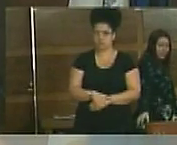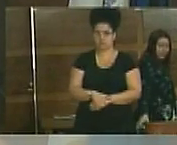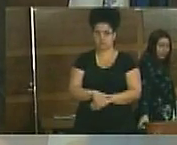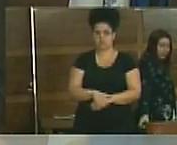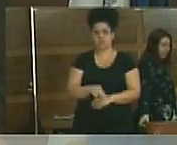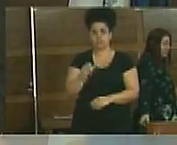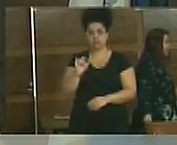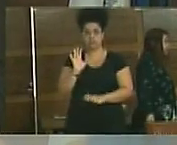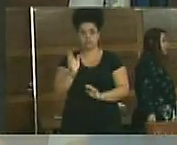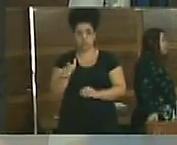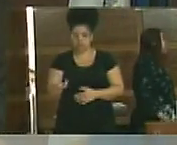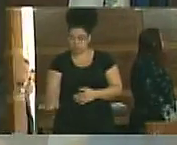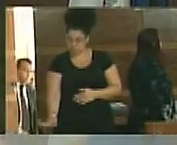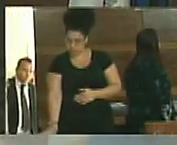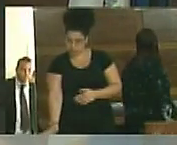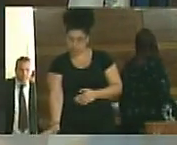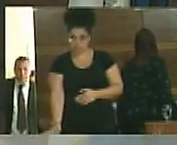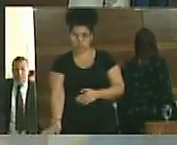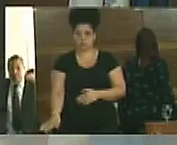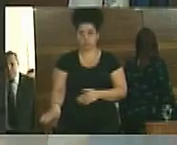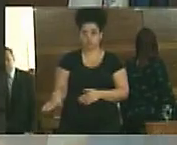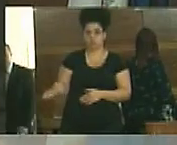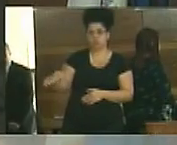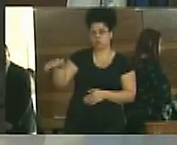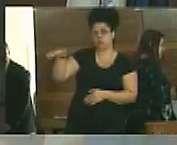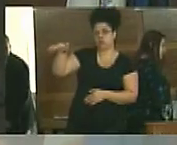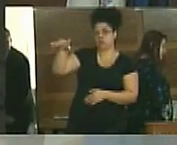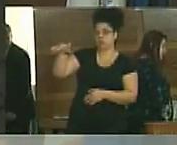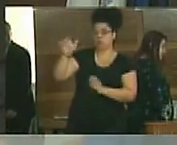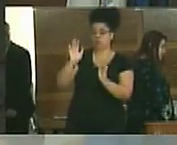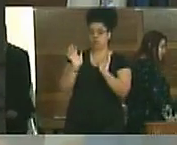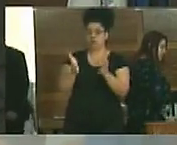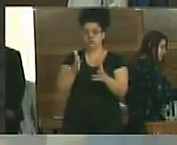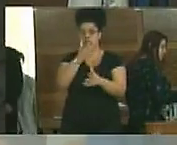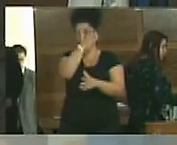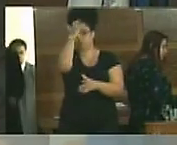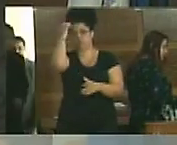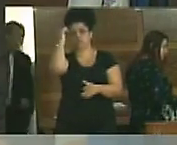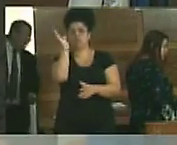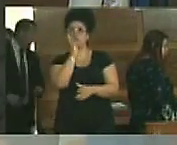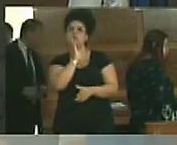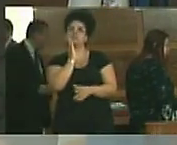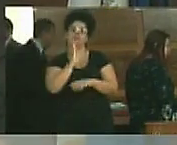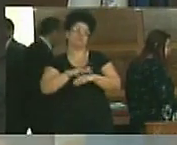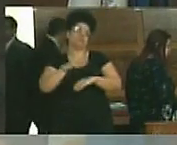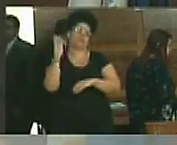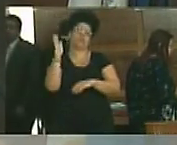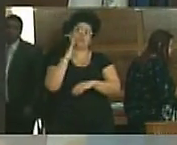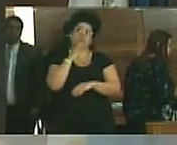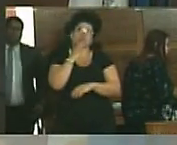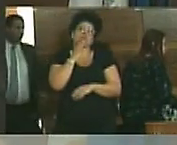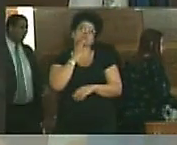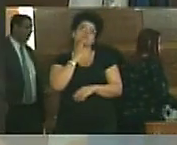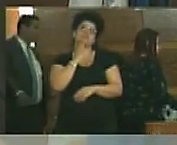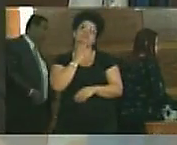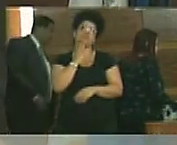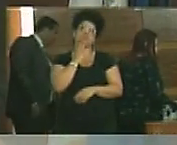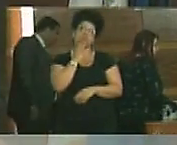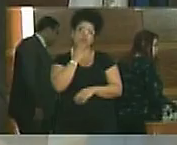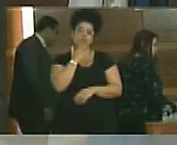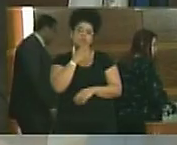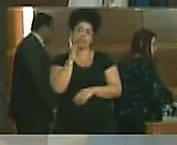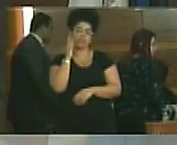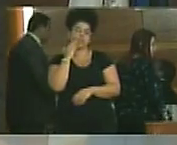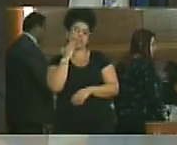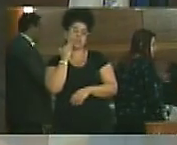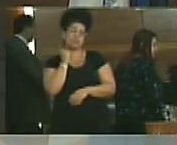berço esse tipo de ensino, a pessoa tem muito mais conhecimento e vai saber escolher